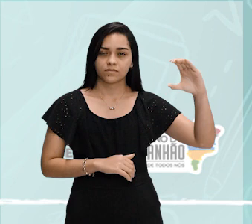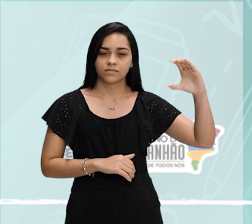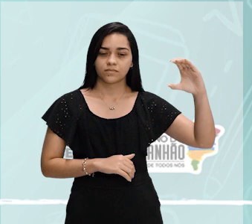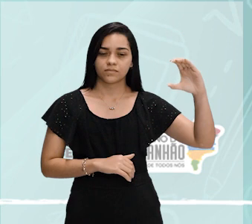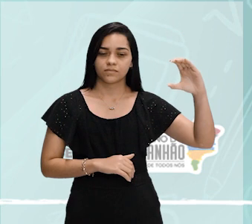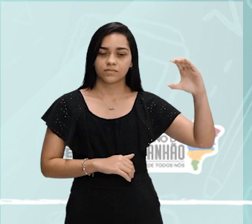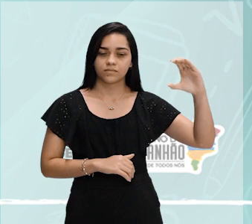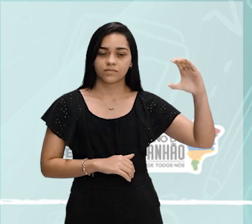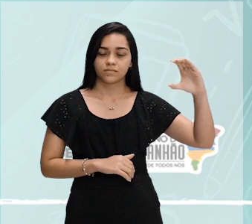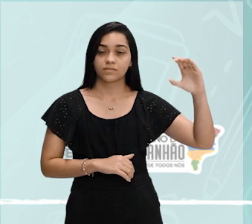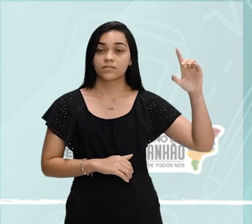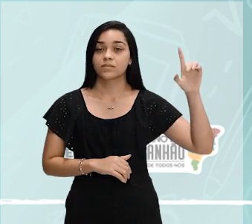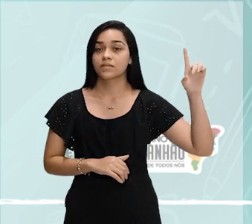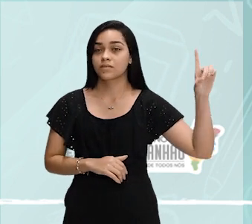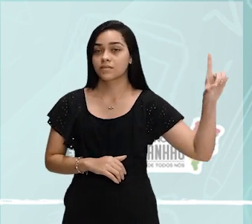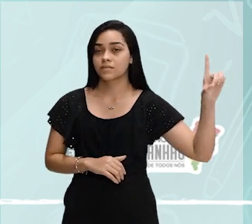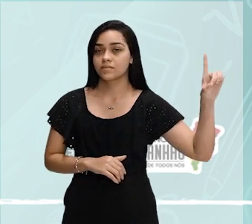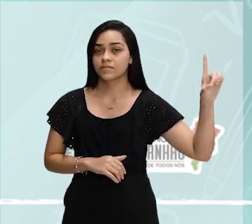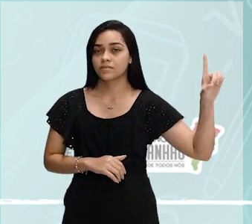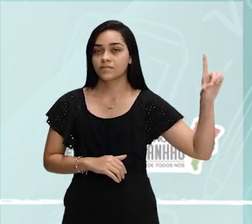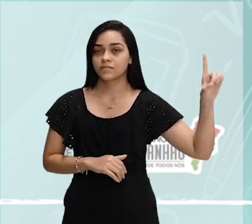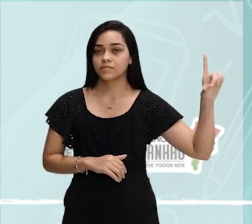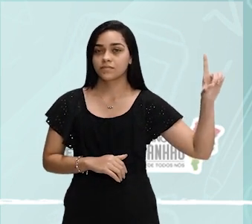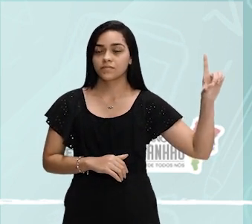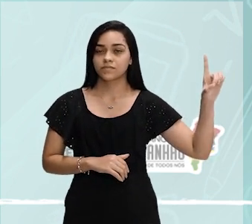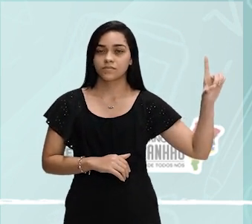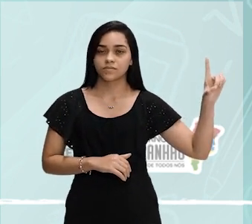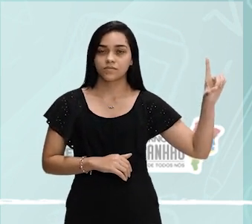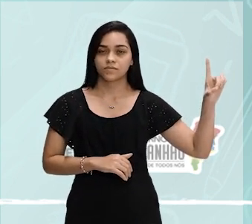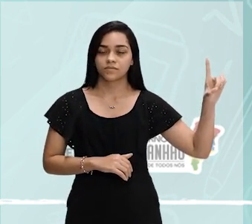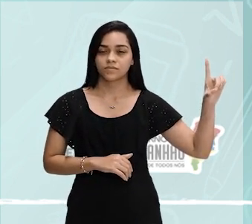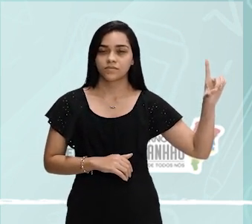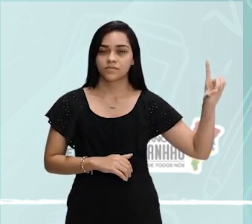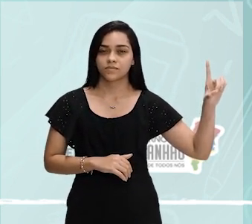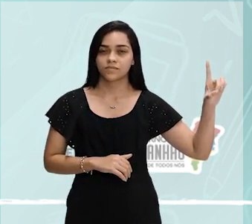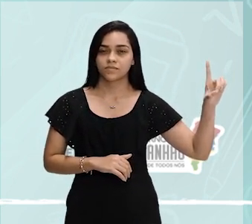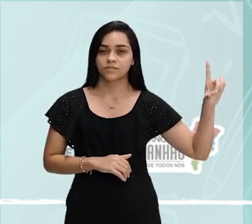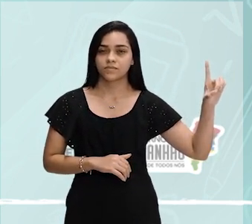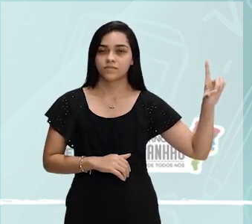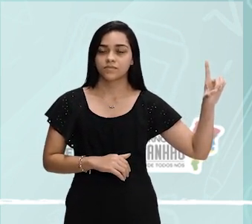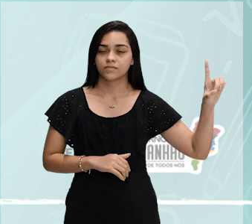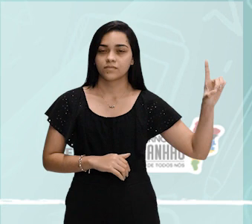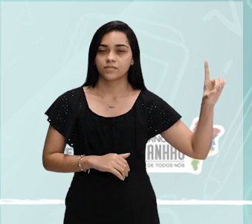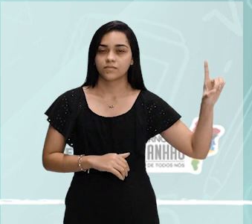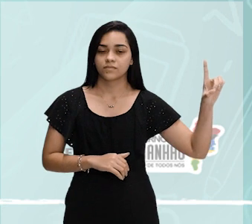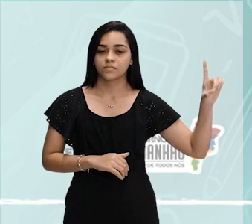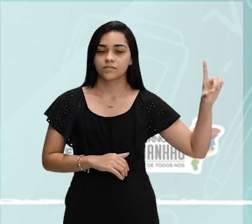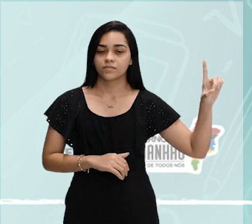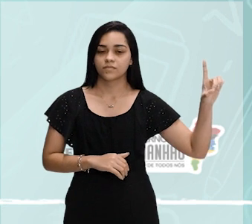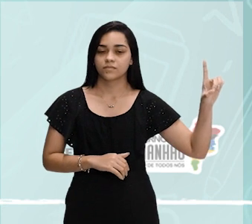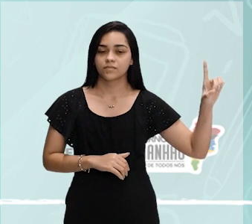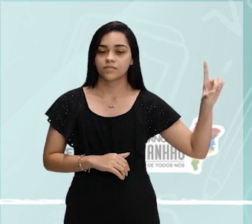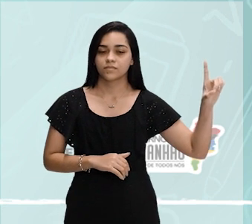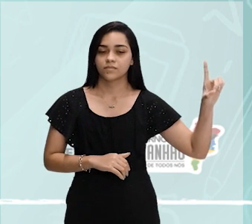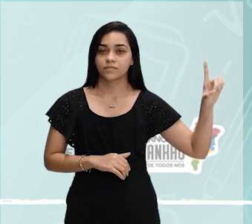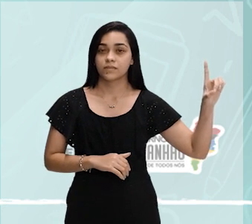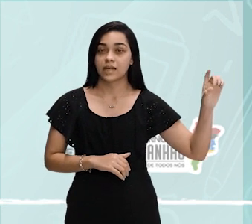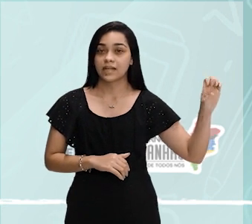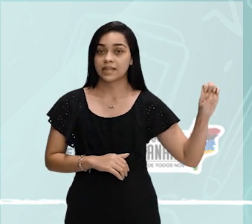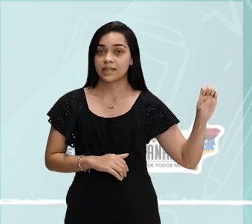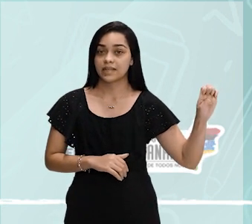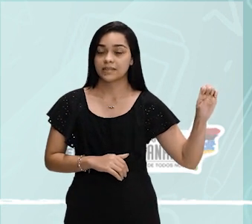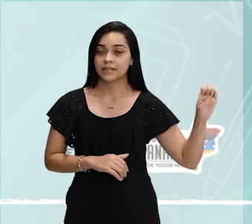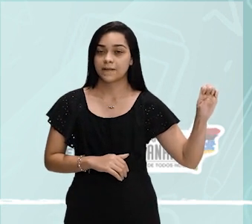morte. Letra D. Os protagonistas são retratados como personagens belos, puros e